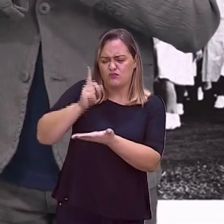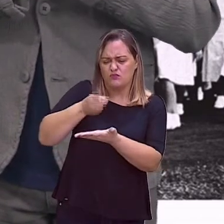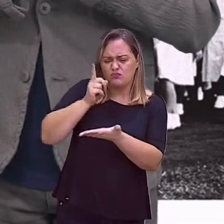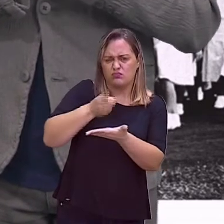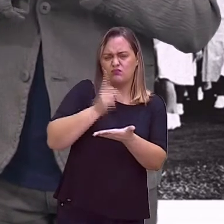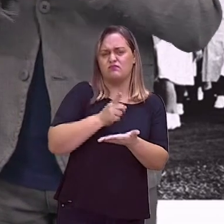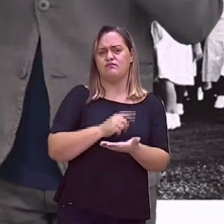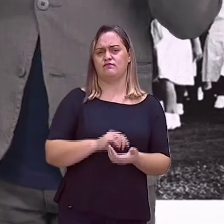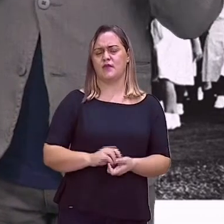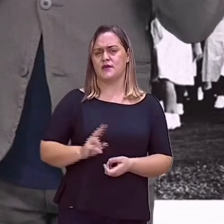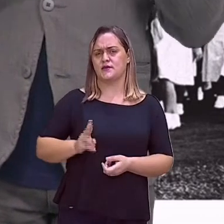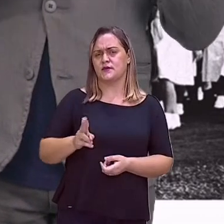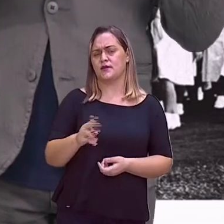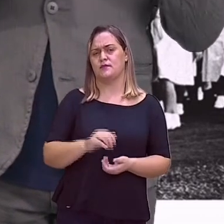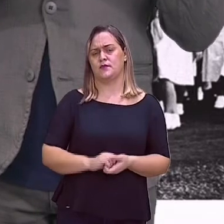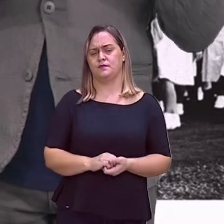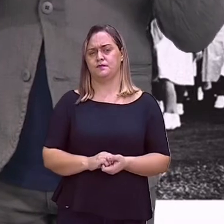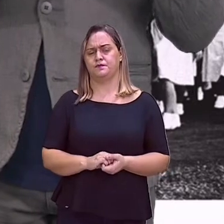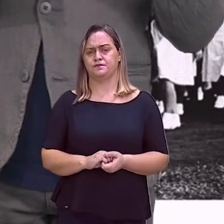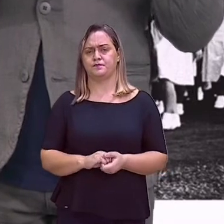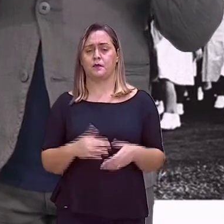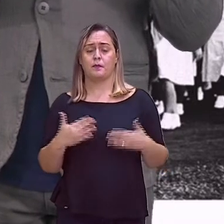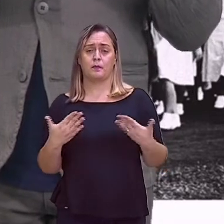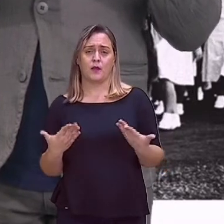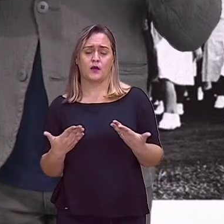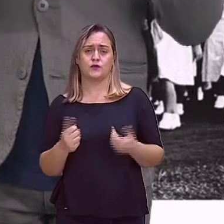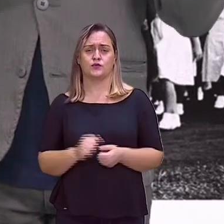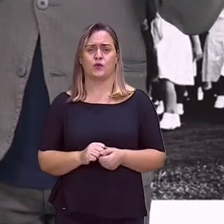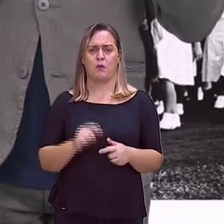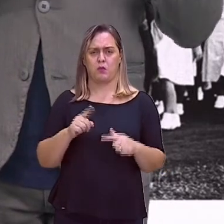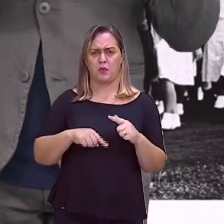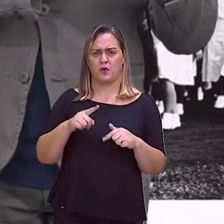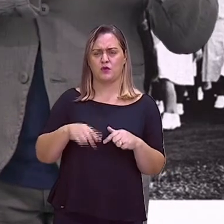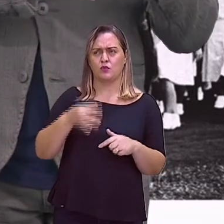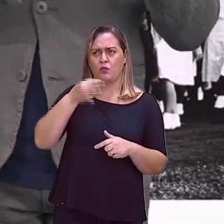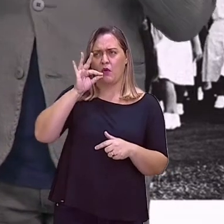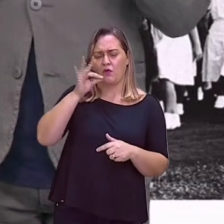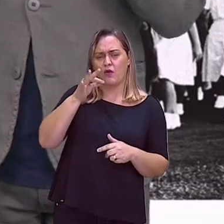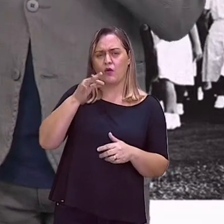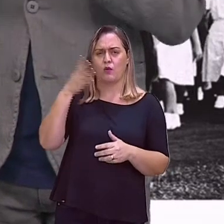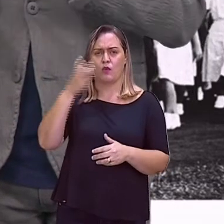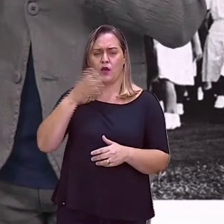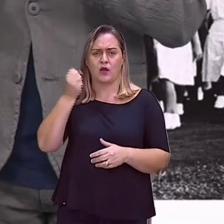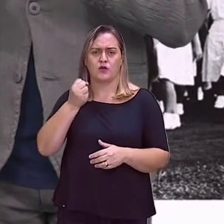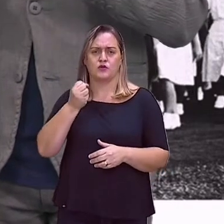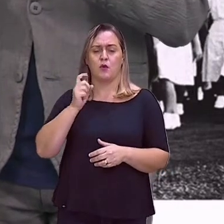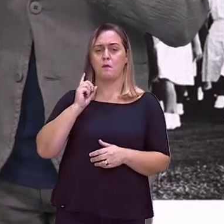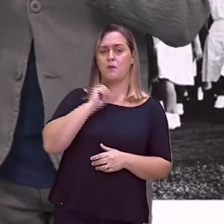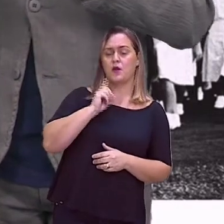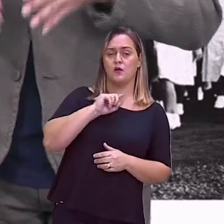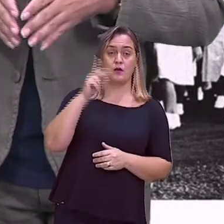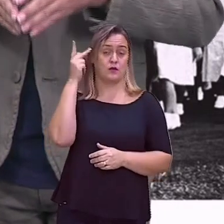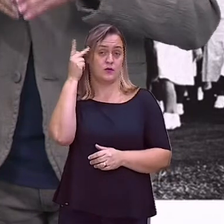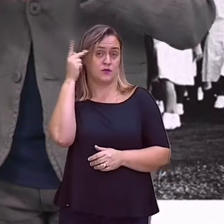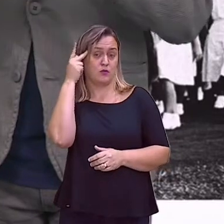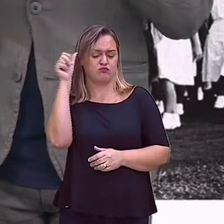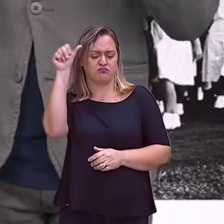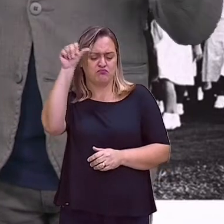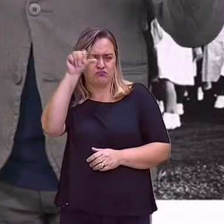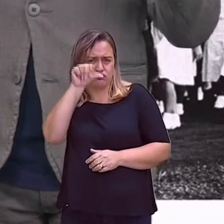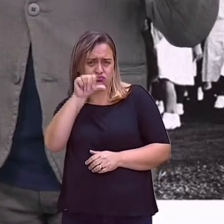a crise da política do café com leite entre Minas Gerais e São Paulo, teve